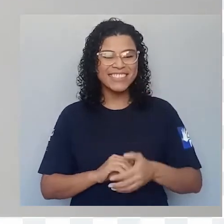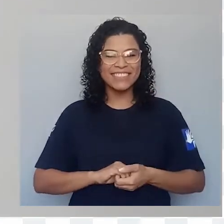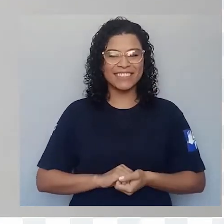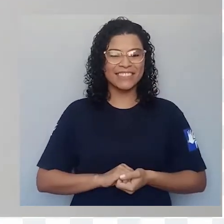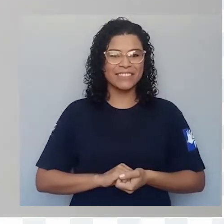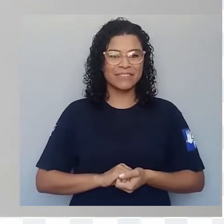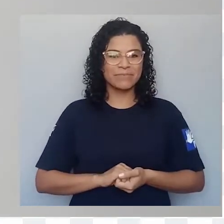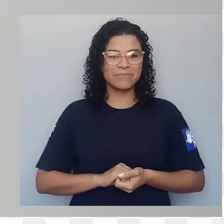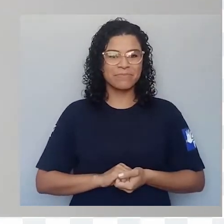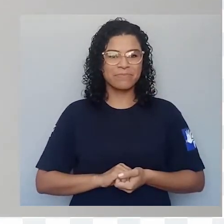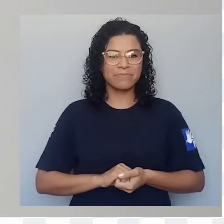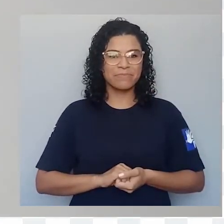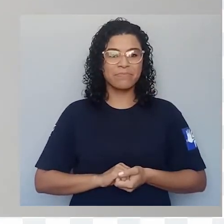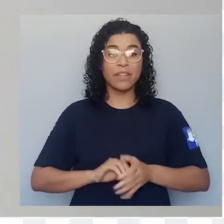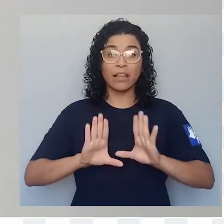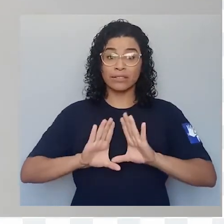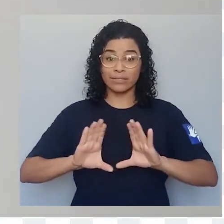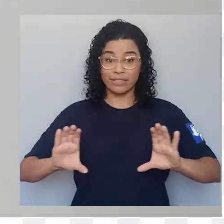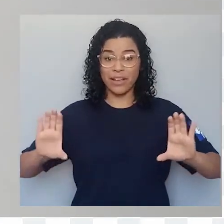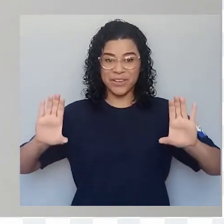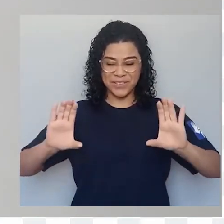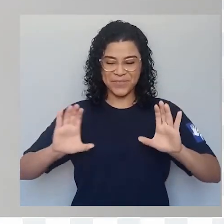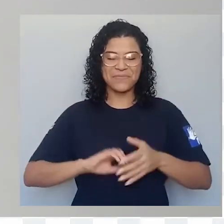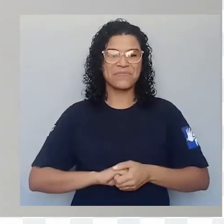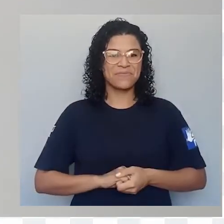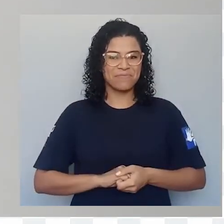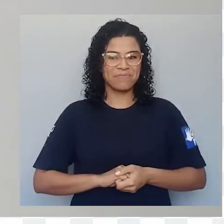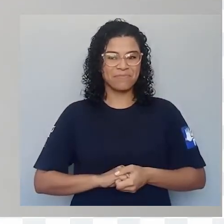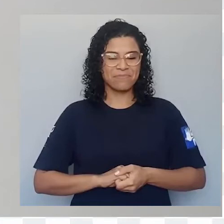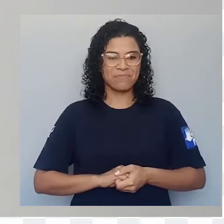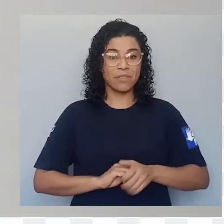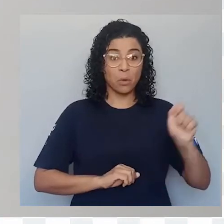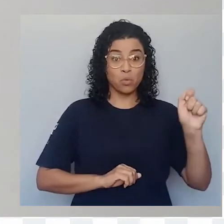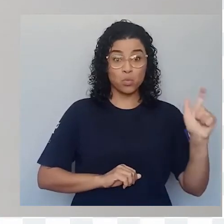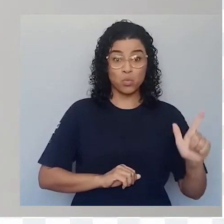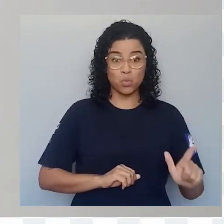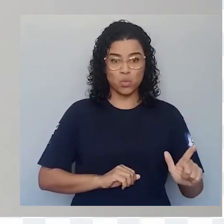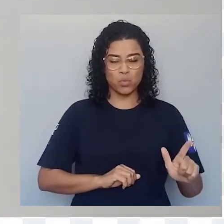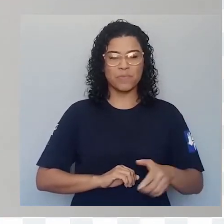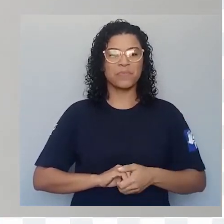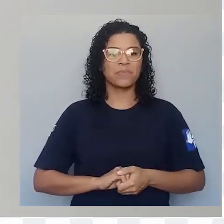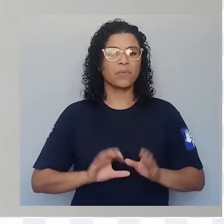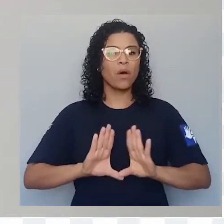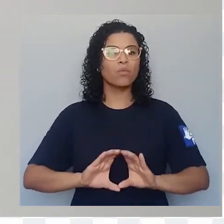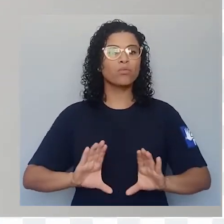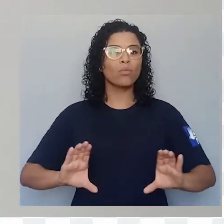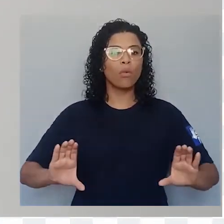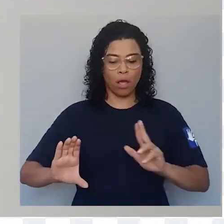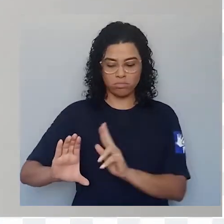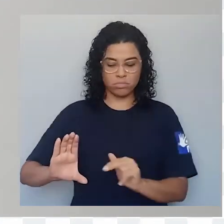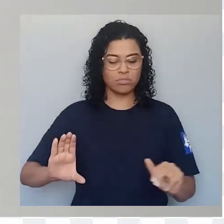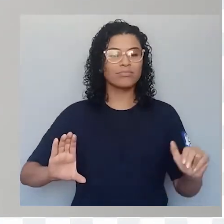vou começar pelo céu. E o meu céu está azul,